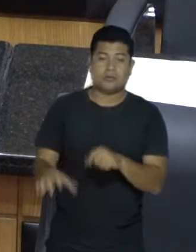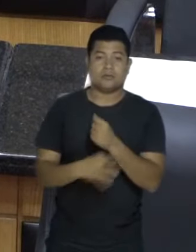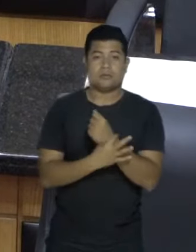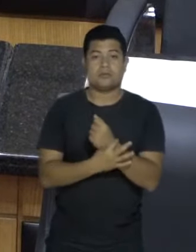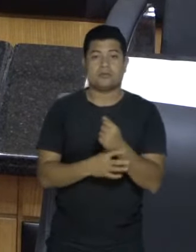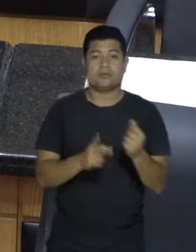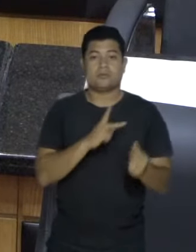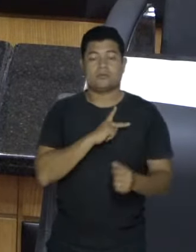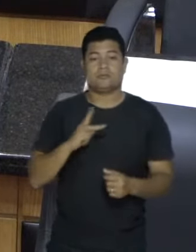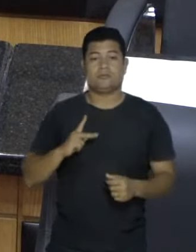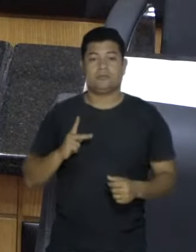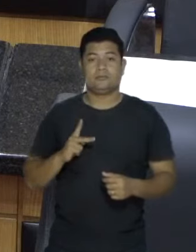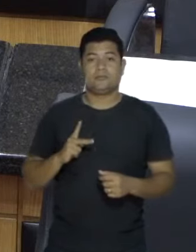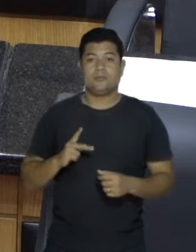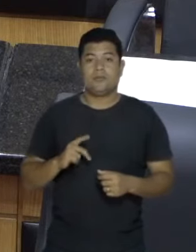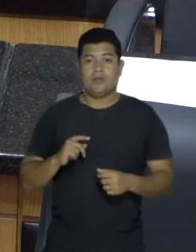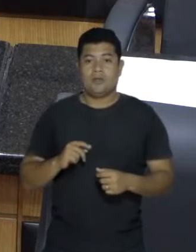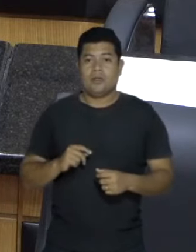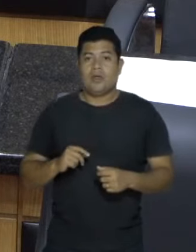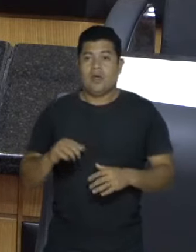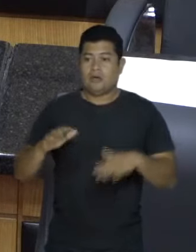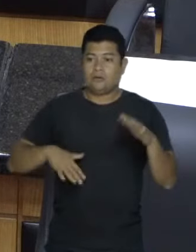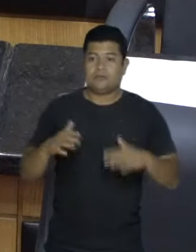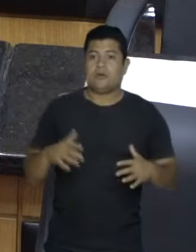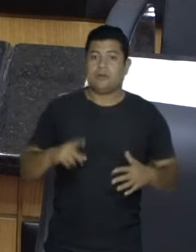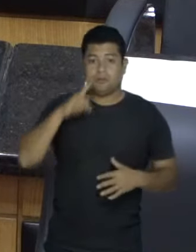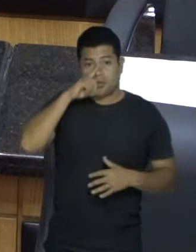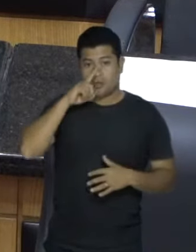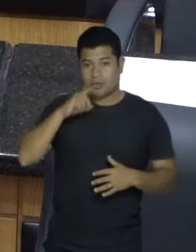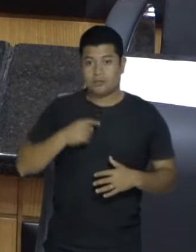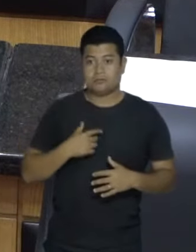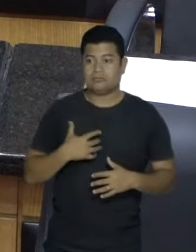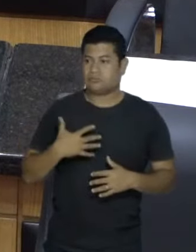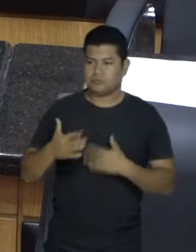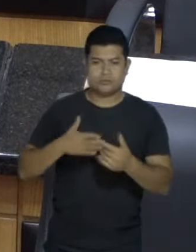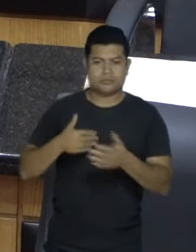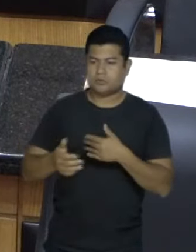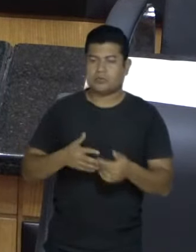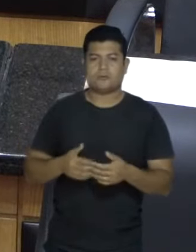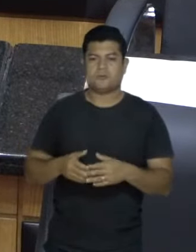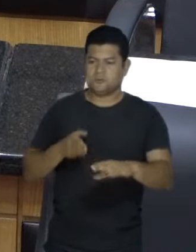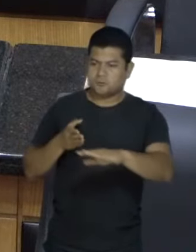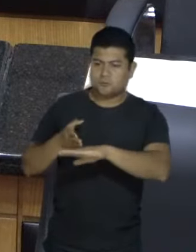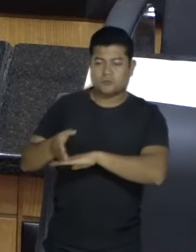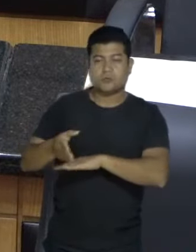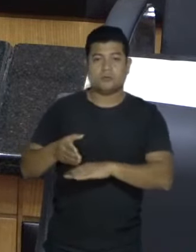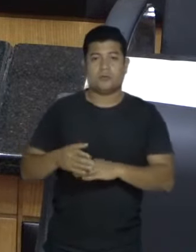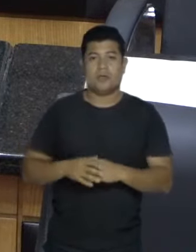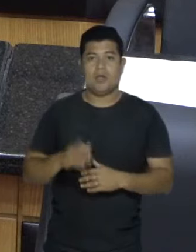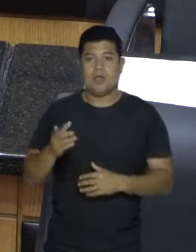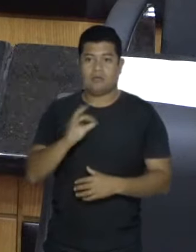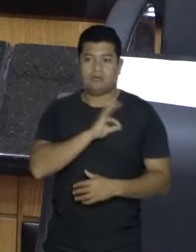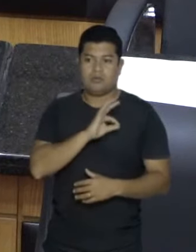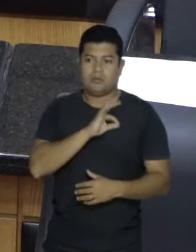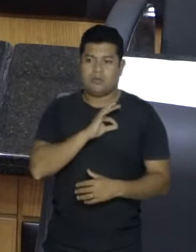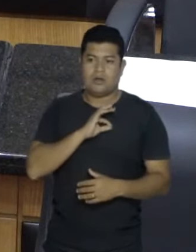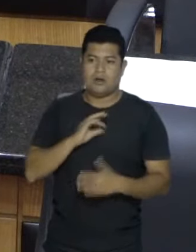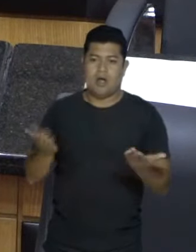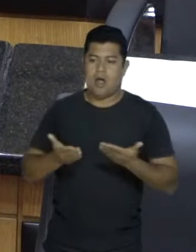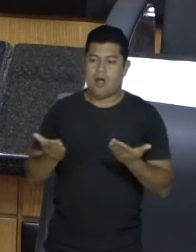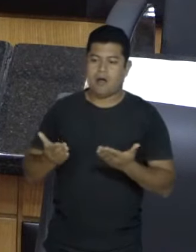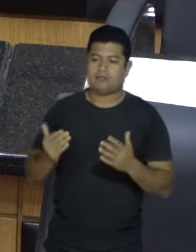colocam sua própria vida em risco e o fazem em tempo integral policial não deixa de ser policial quando está Sem